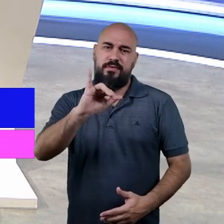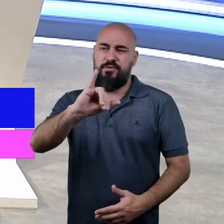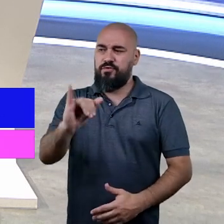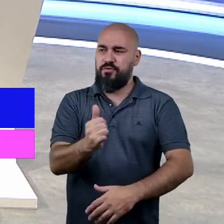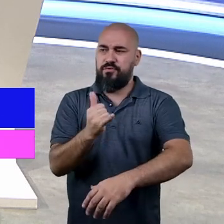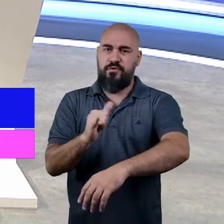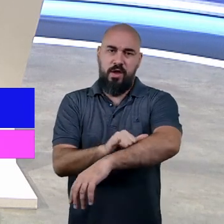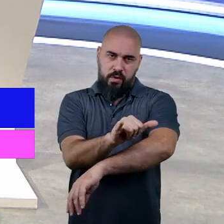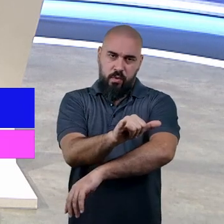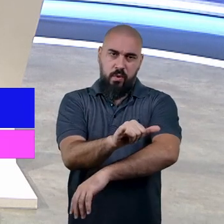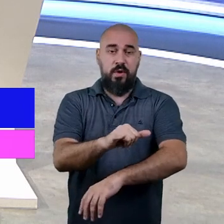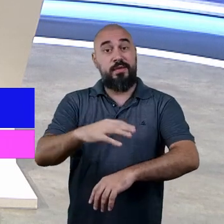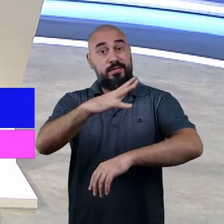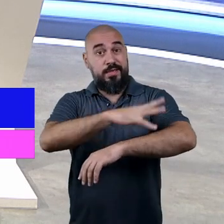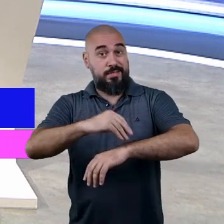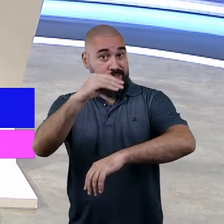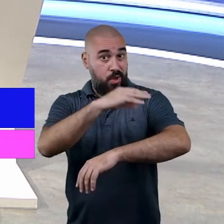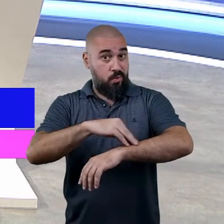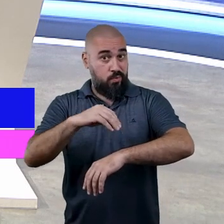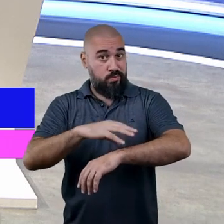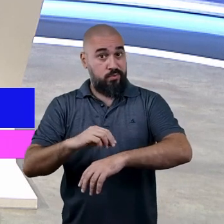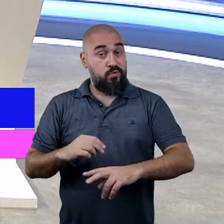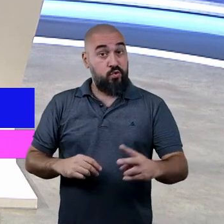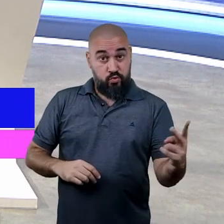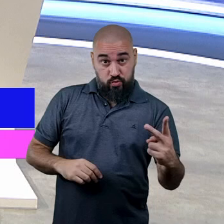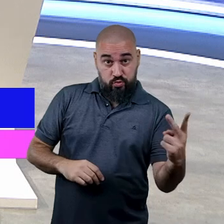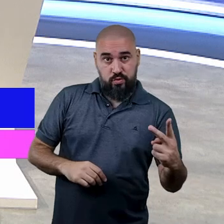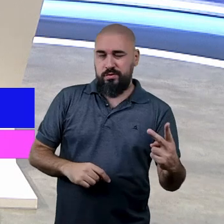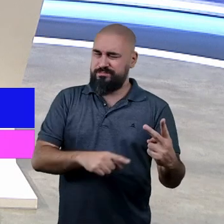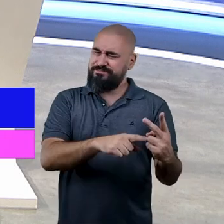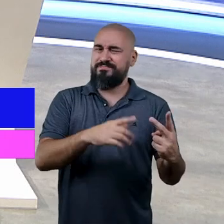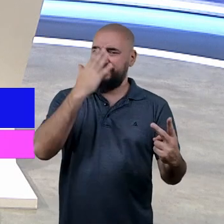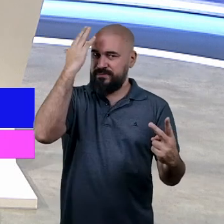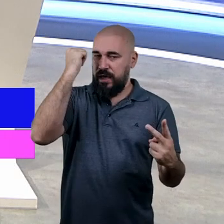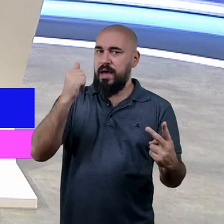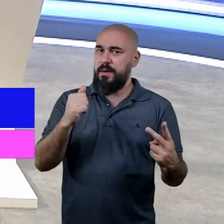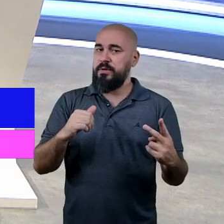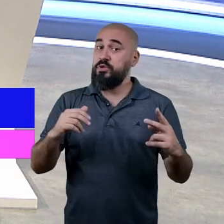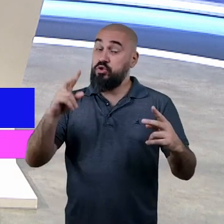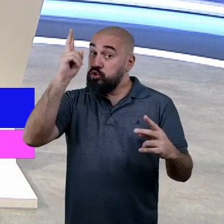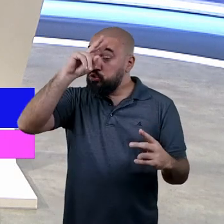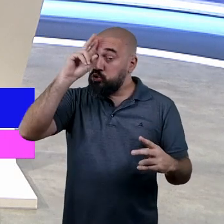Jacó e Esaú. Esses dois tiveram uma história bem especial.